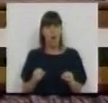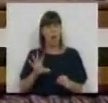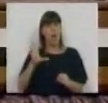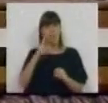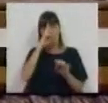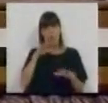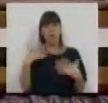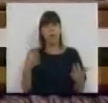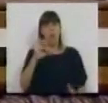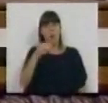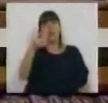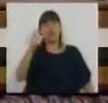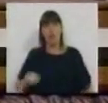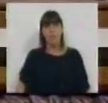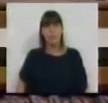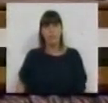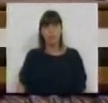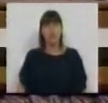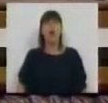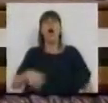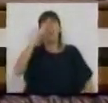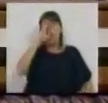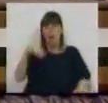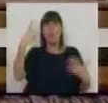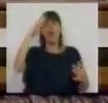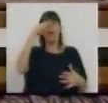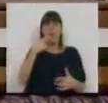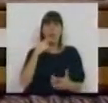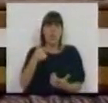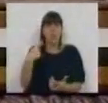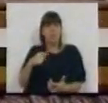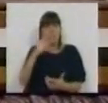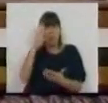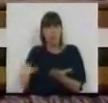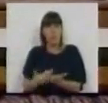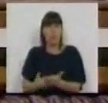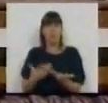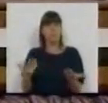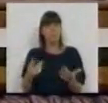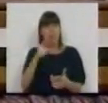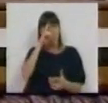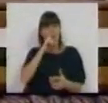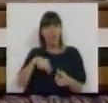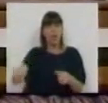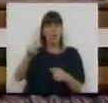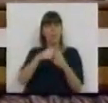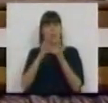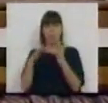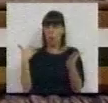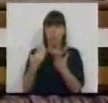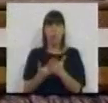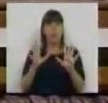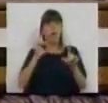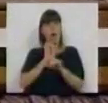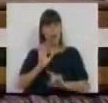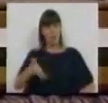país aguentar agora uns 8 ou 9. Ai, aguenta, aguenta, sugere o Presidente. Convirá lembrar os mais incautos, todavia,